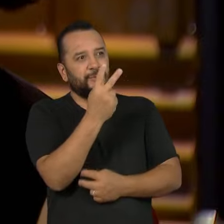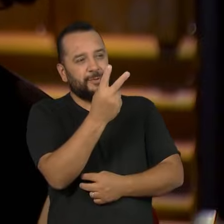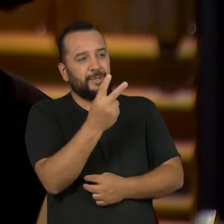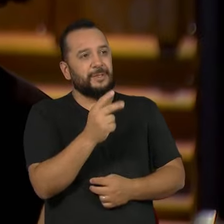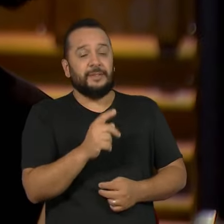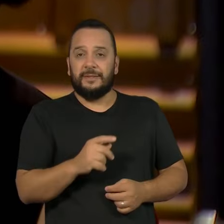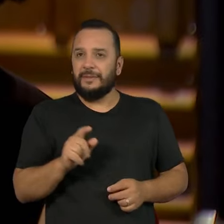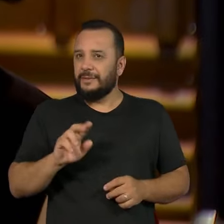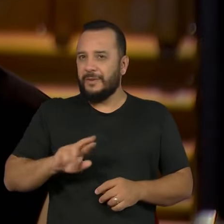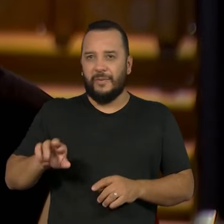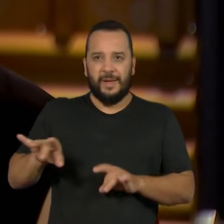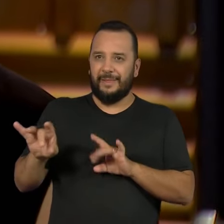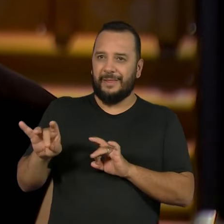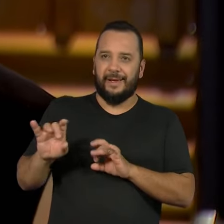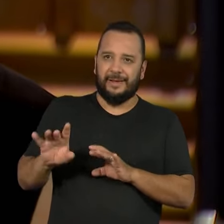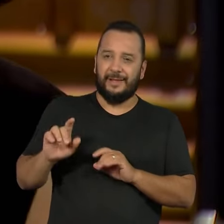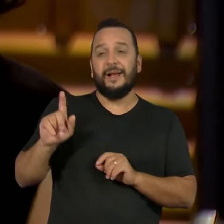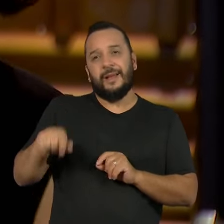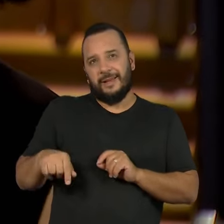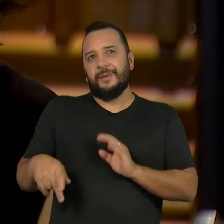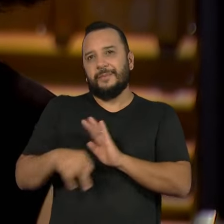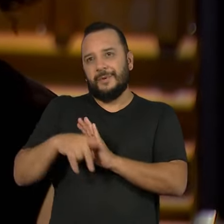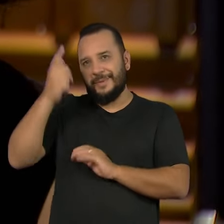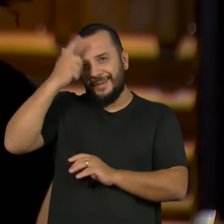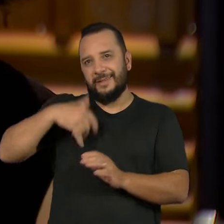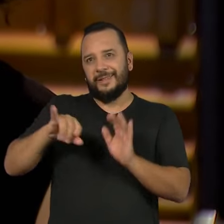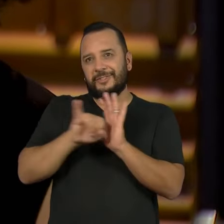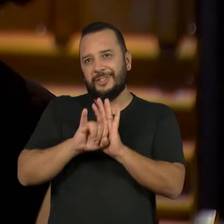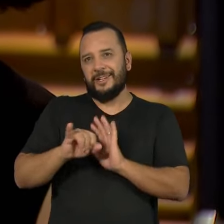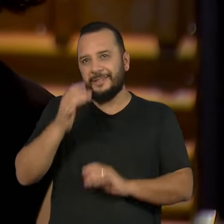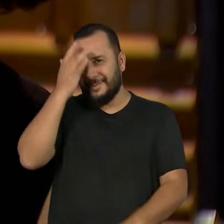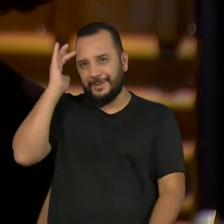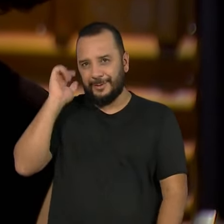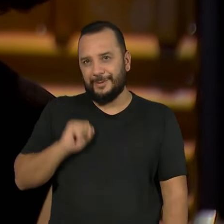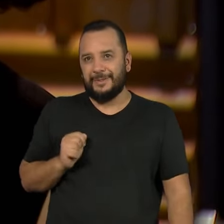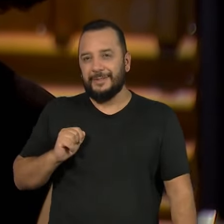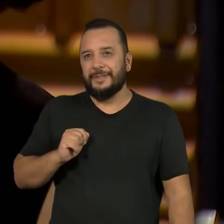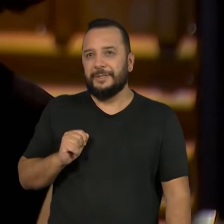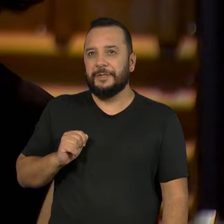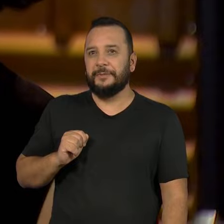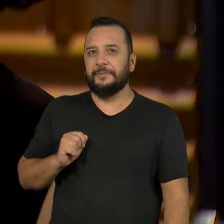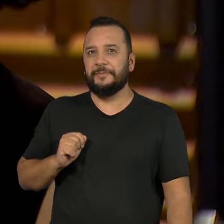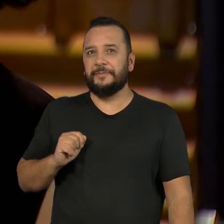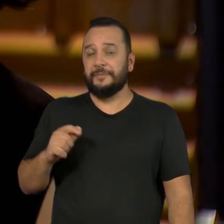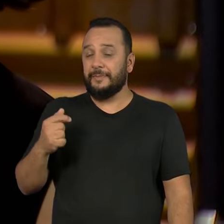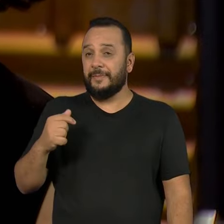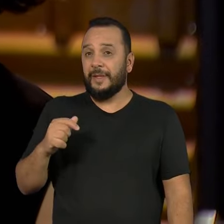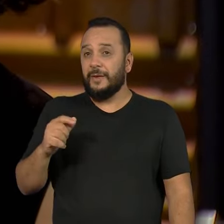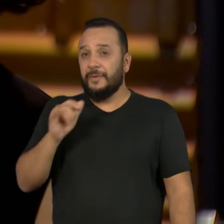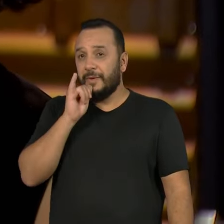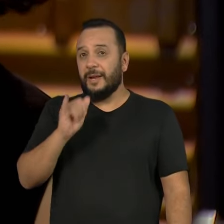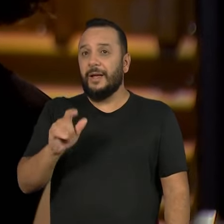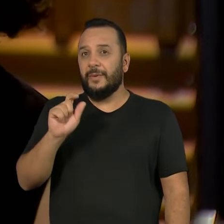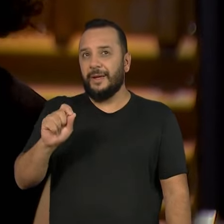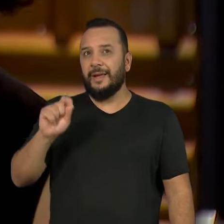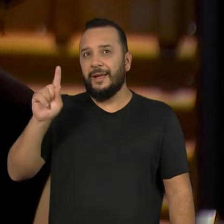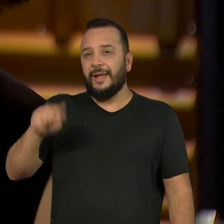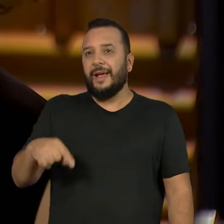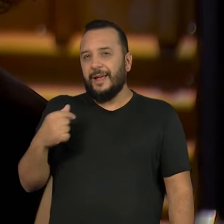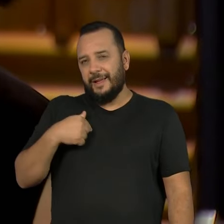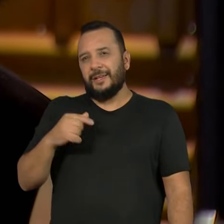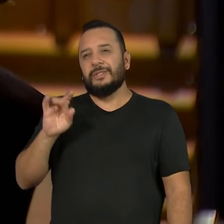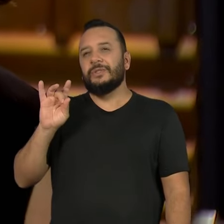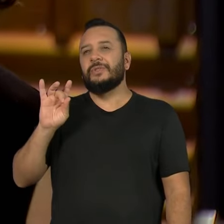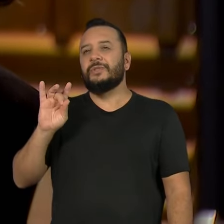técnica né tas é importante isso também faz parte da identidade das pessoas é importante aqui a gente não falar e nem relatar apenas como se fosse algo